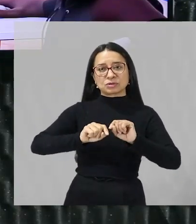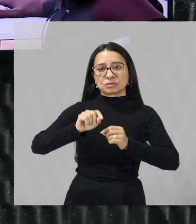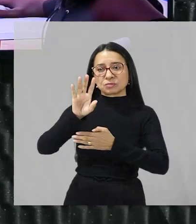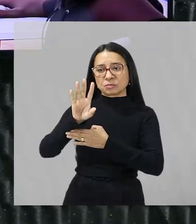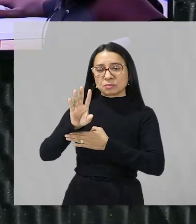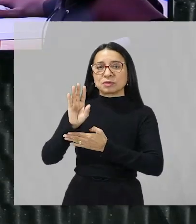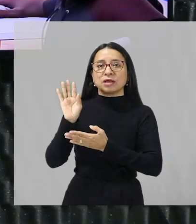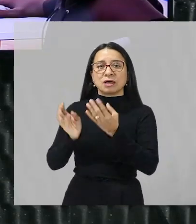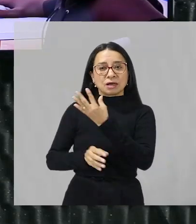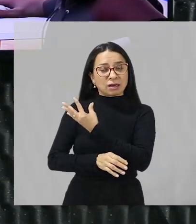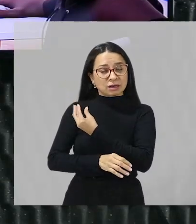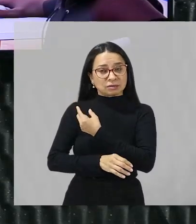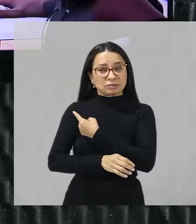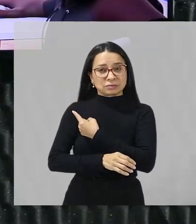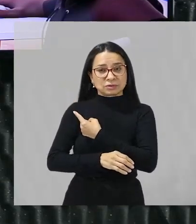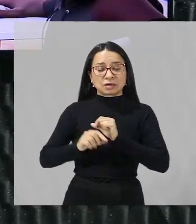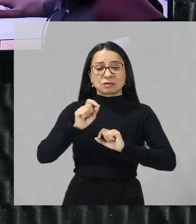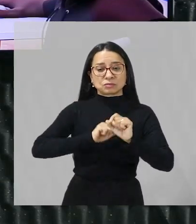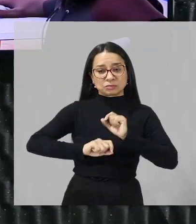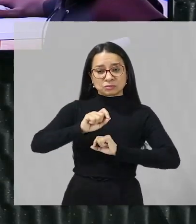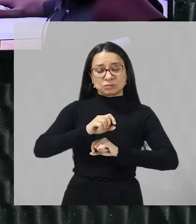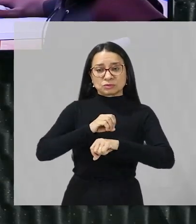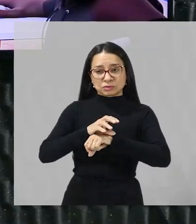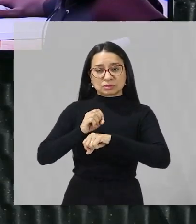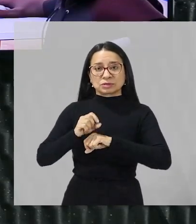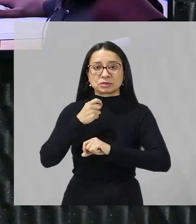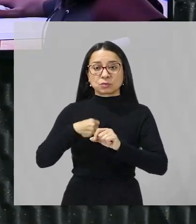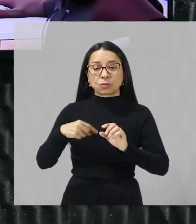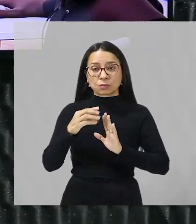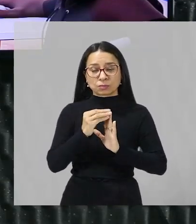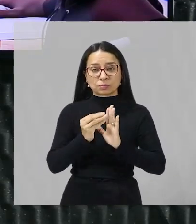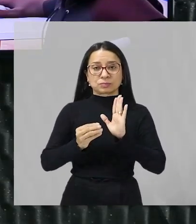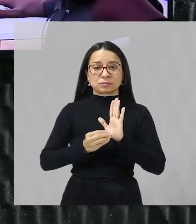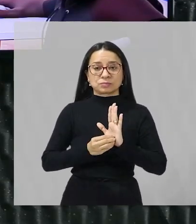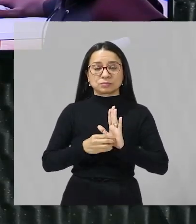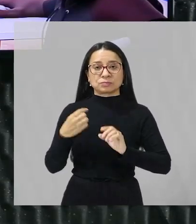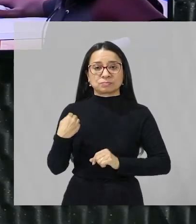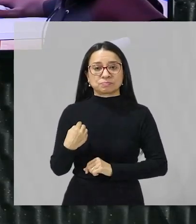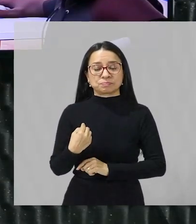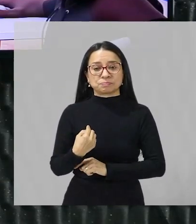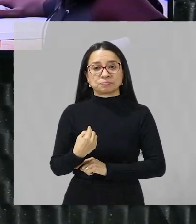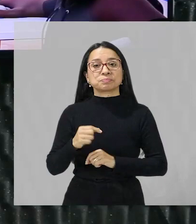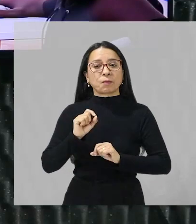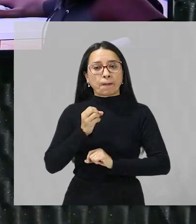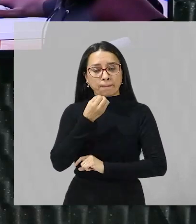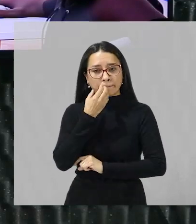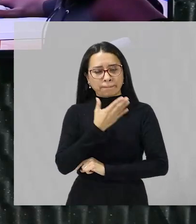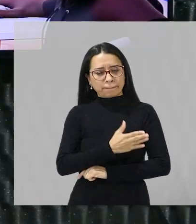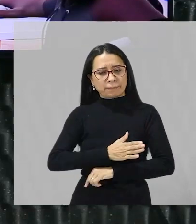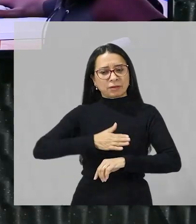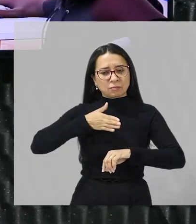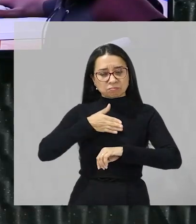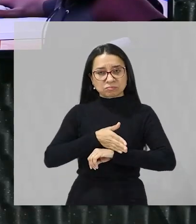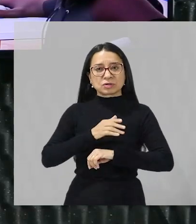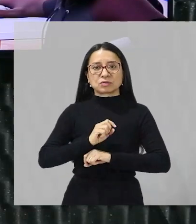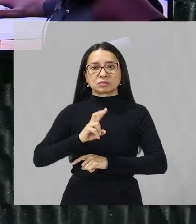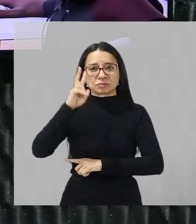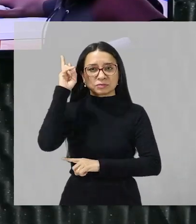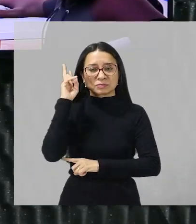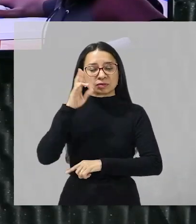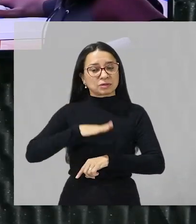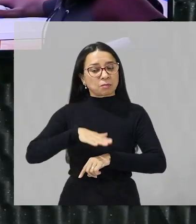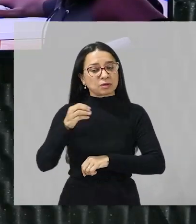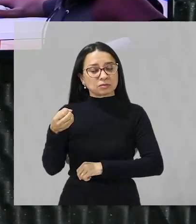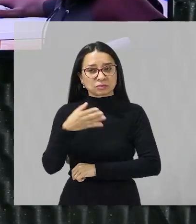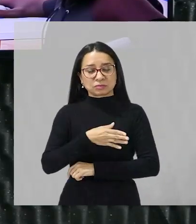dicas que eu vou te passar sobre essa aula de hoje e esse conteúdo, que é um conteúdo que vou te dizer, é bem frequente nesses vestibulares mais